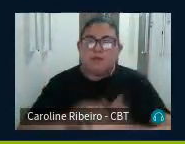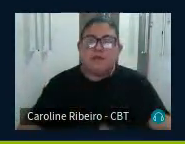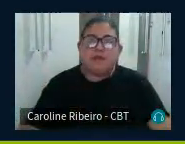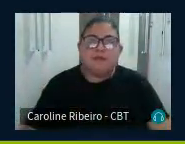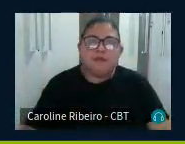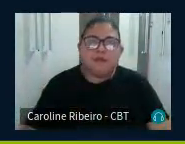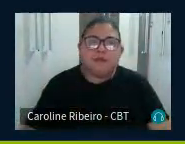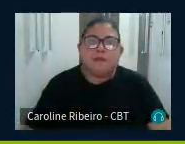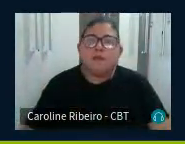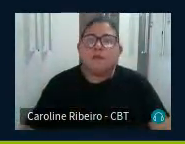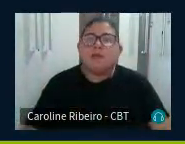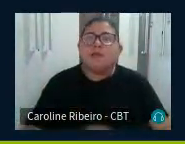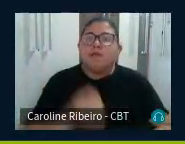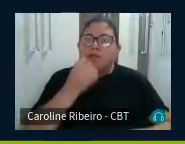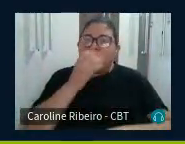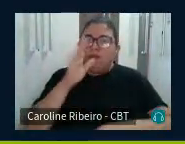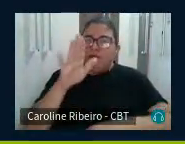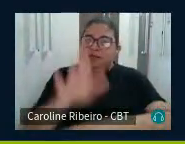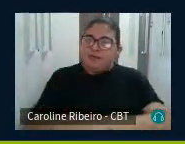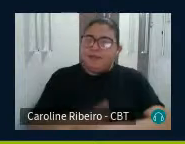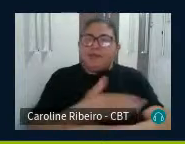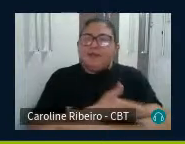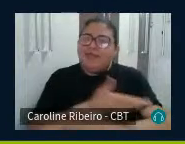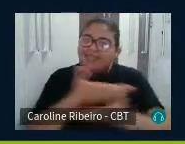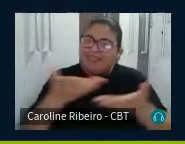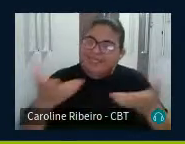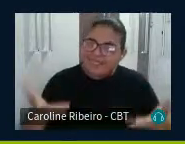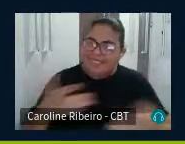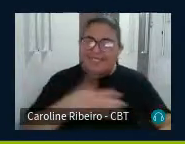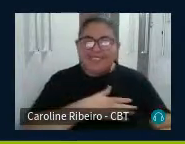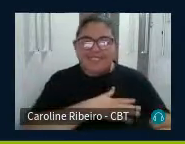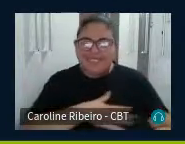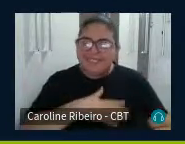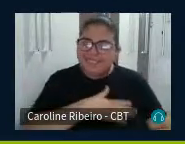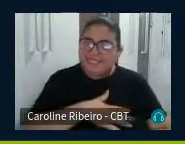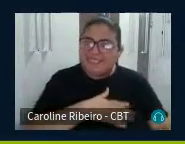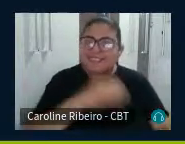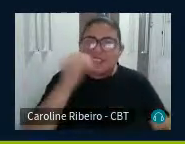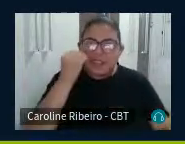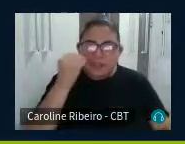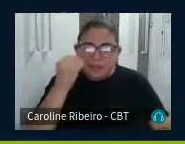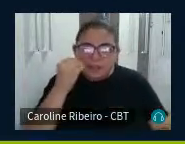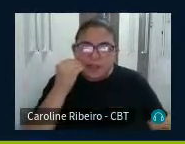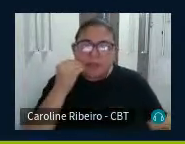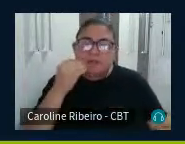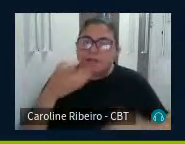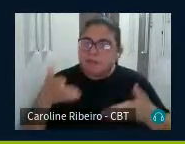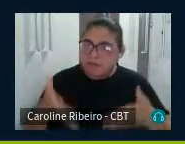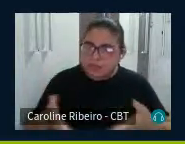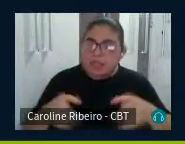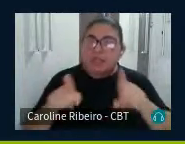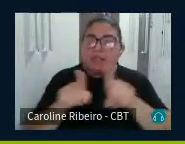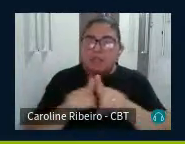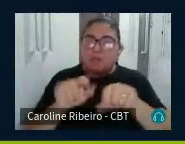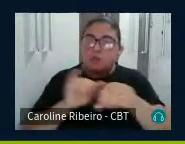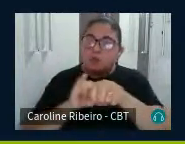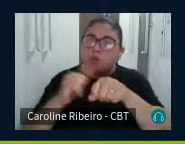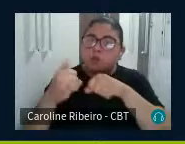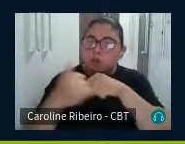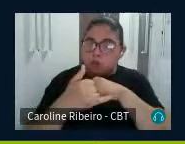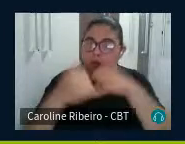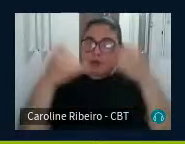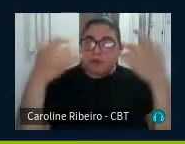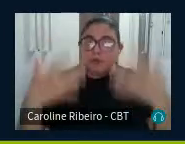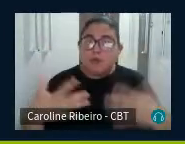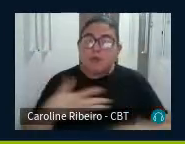Boa tarde a todos e todas que estão aqui nos assistindo pela RNP e pelo YouTube. Nós ficamos